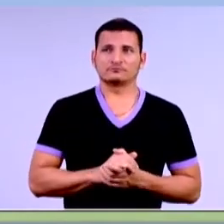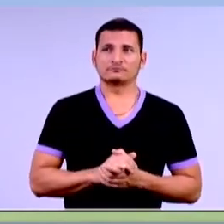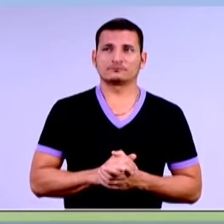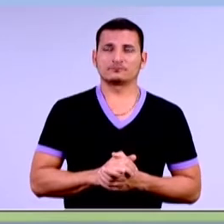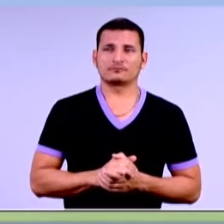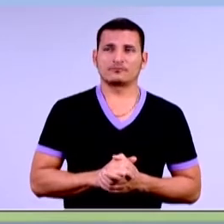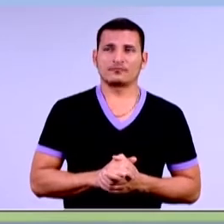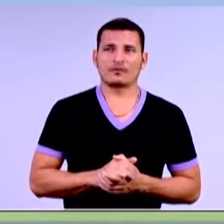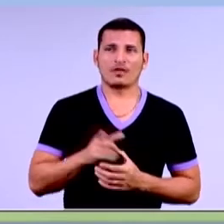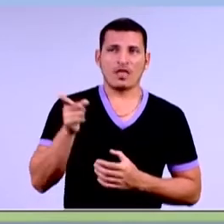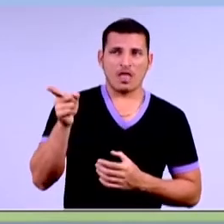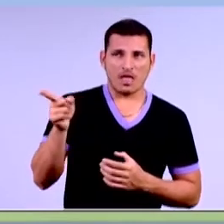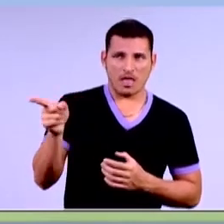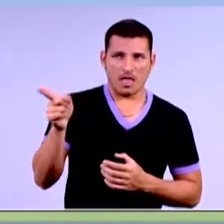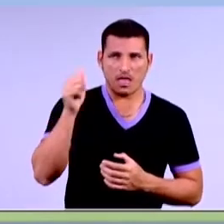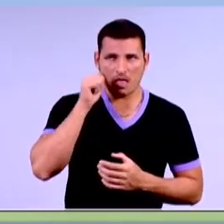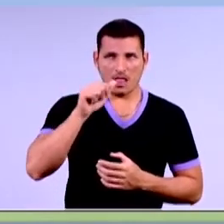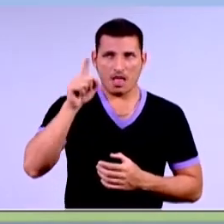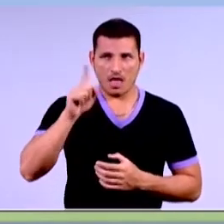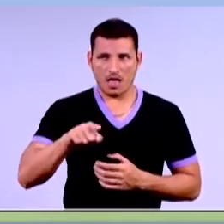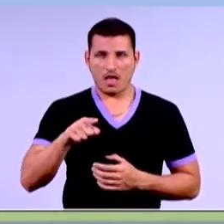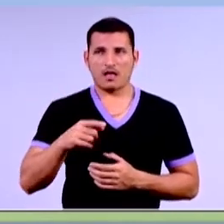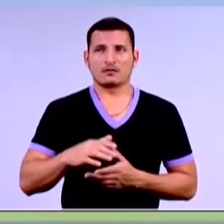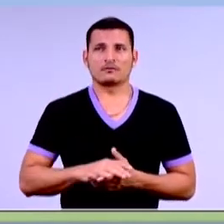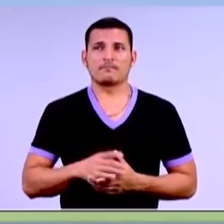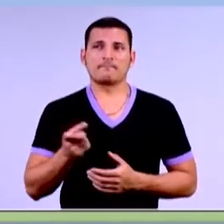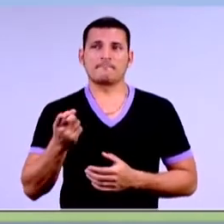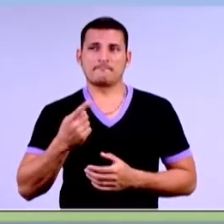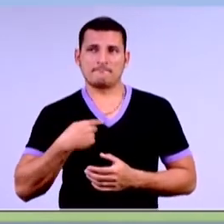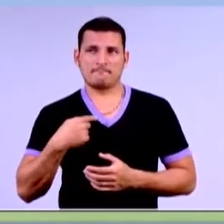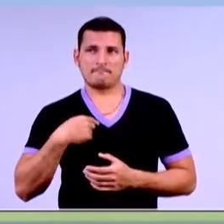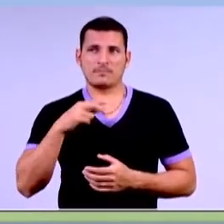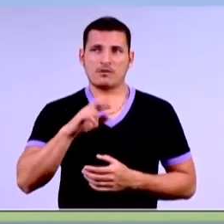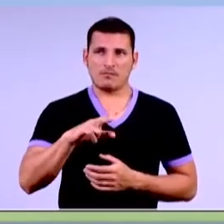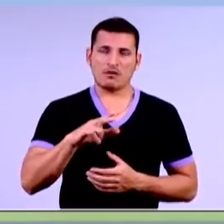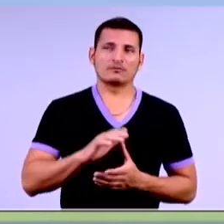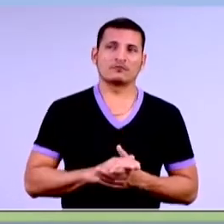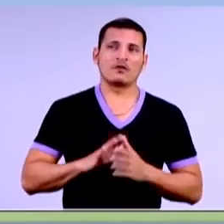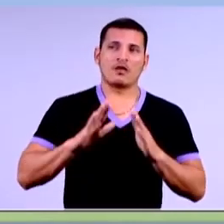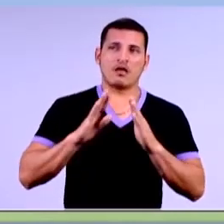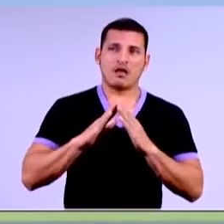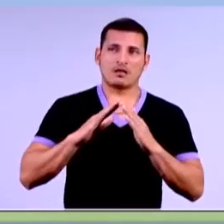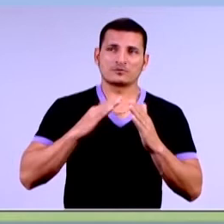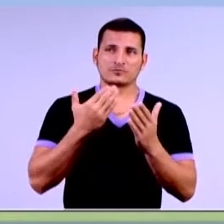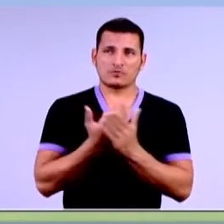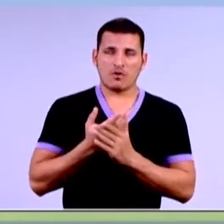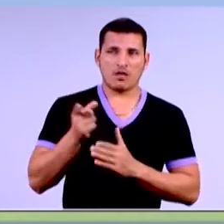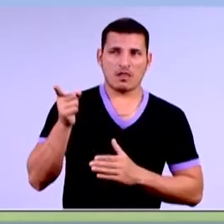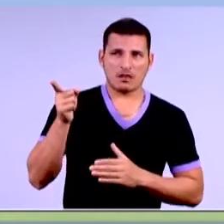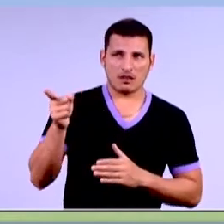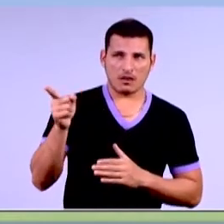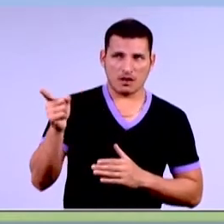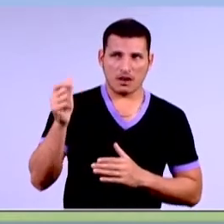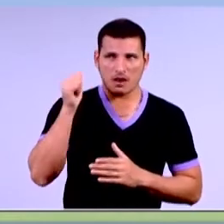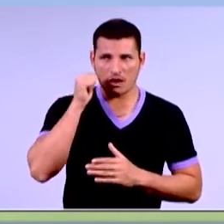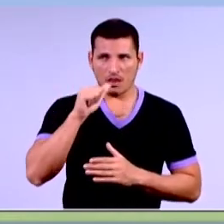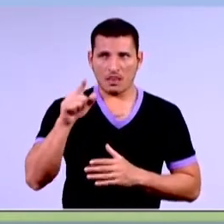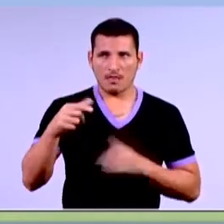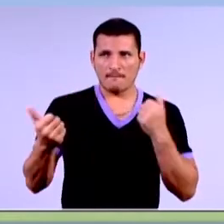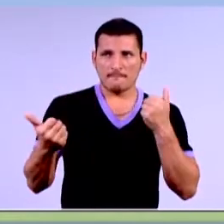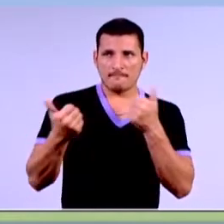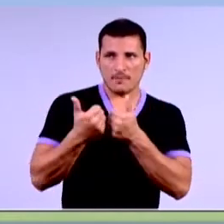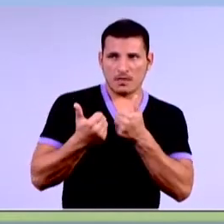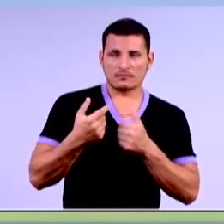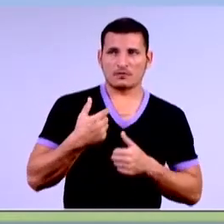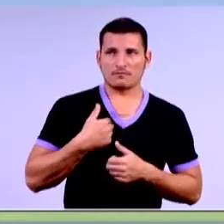é minha irmã a escola dela fica perto da minha